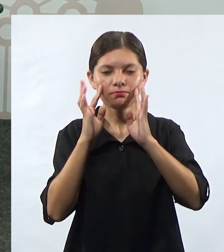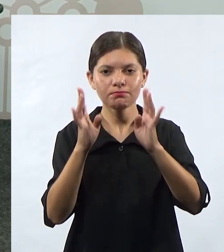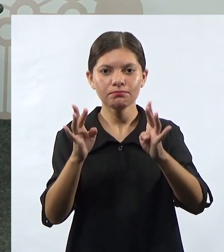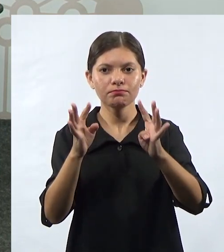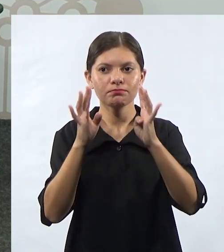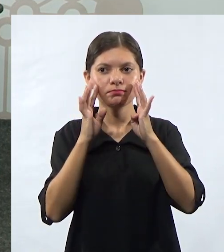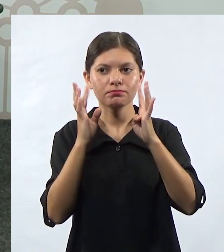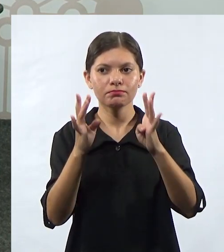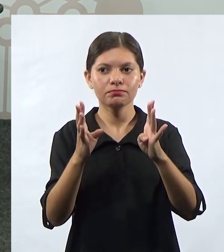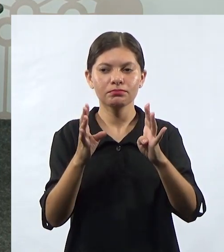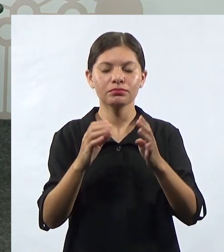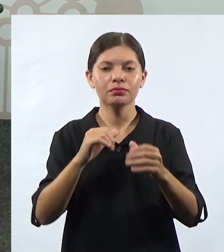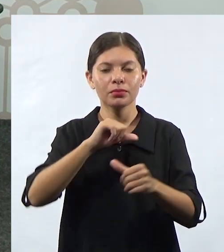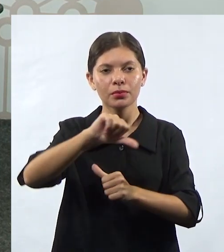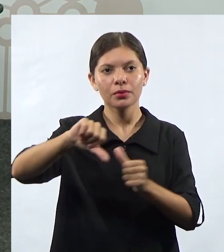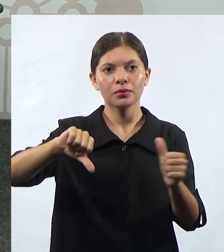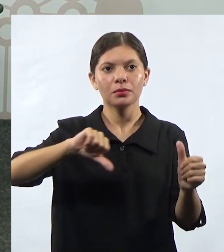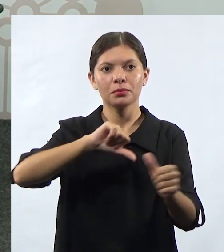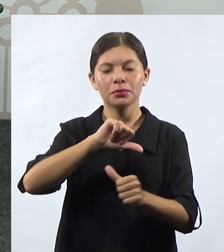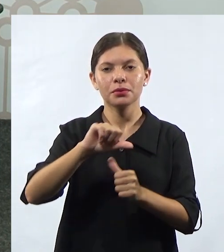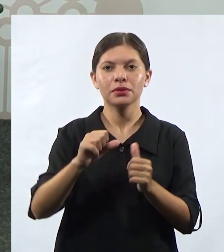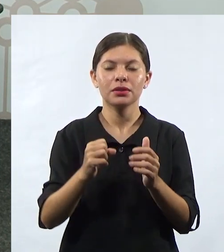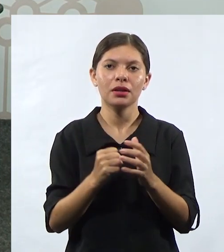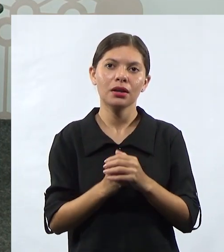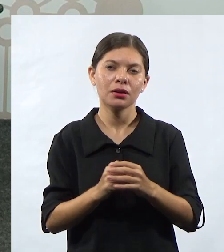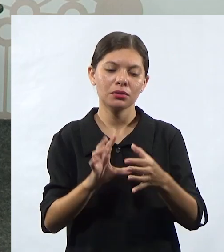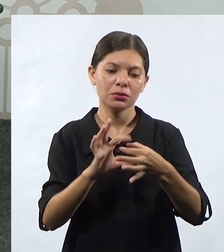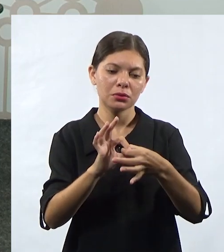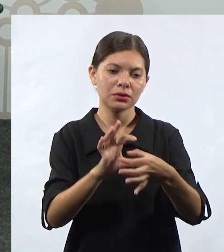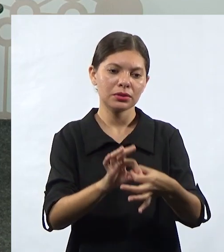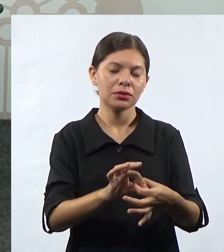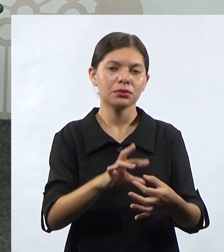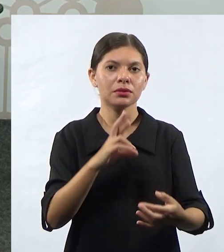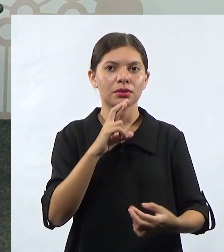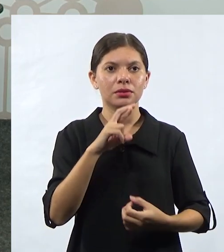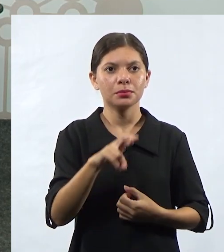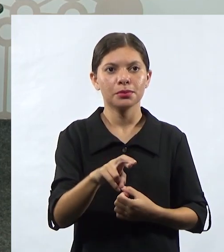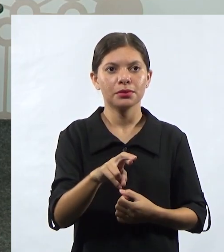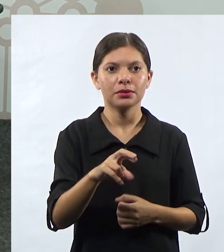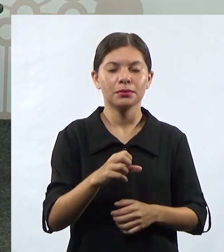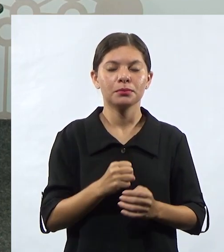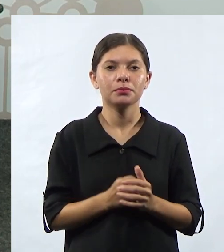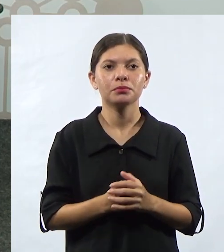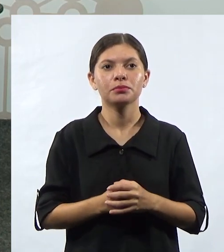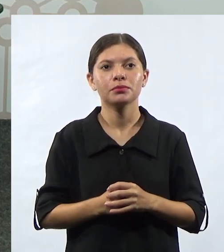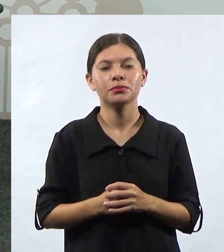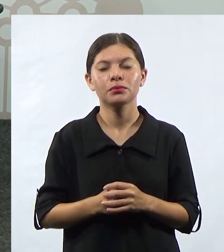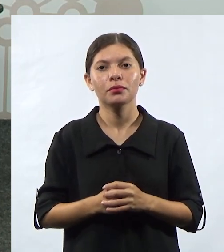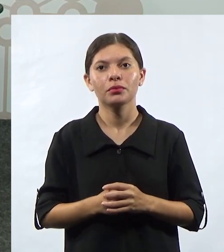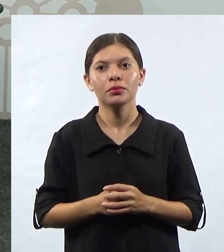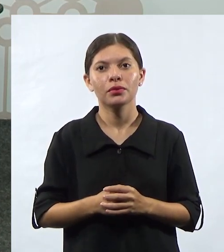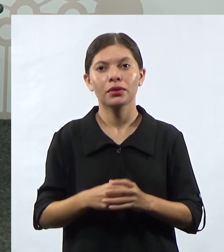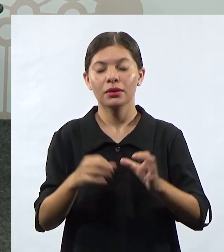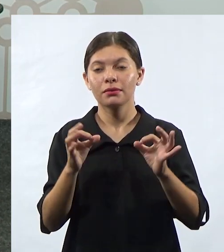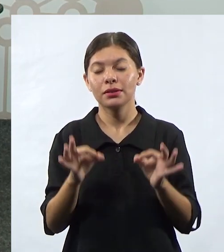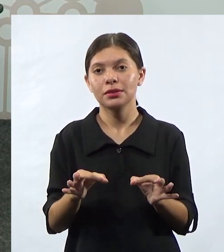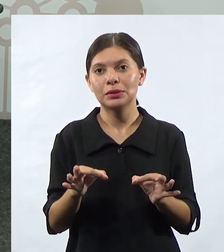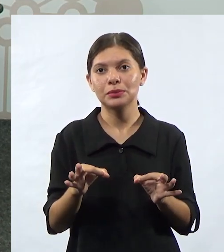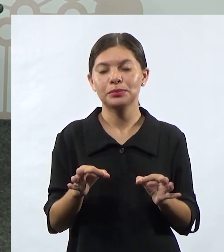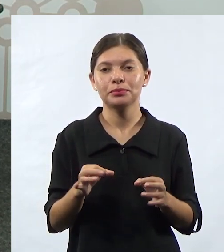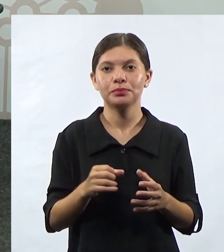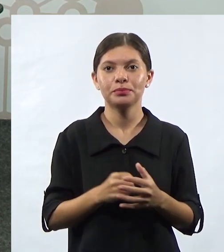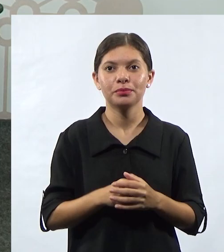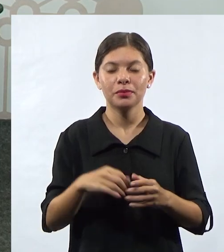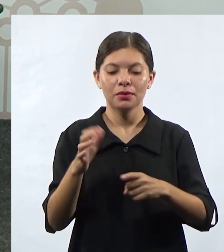porque isso vai mudar, pode mudar o contexto ali daquela resposta, né, daquela pessoa. Então, de fato, professora, se